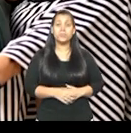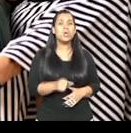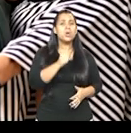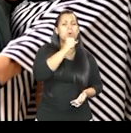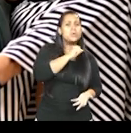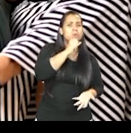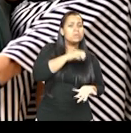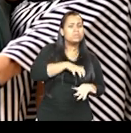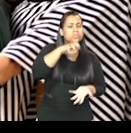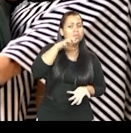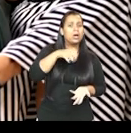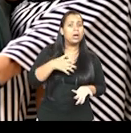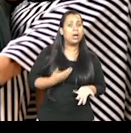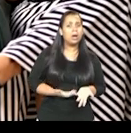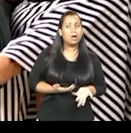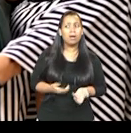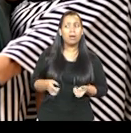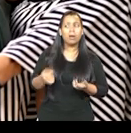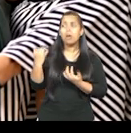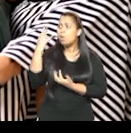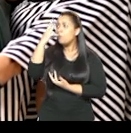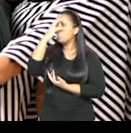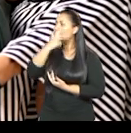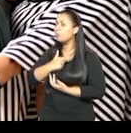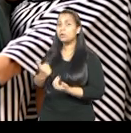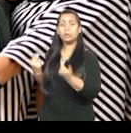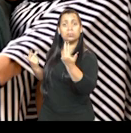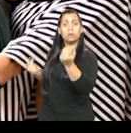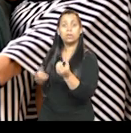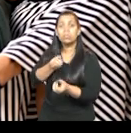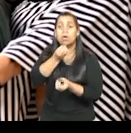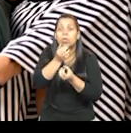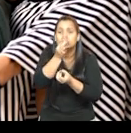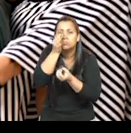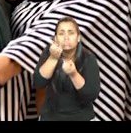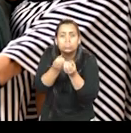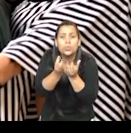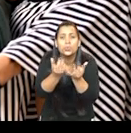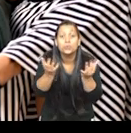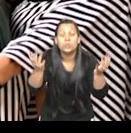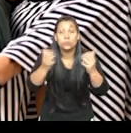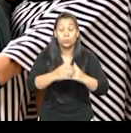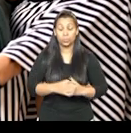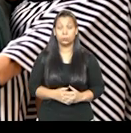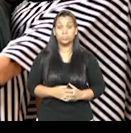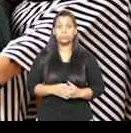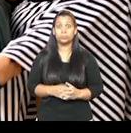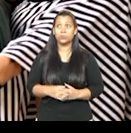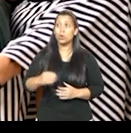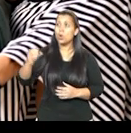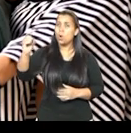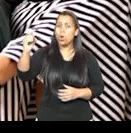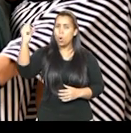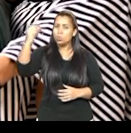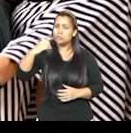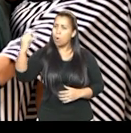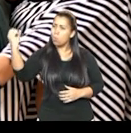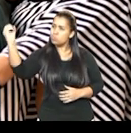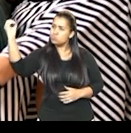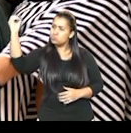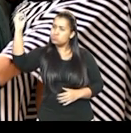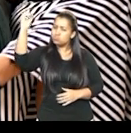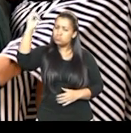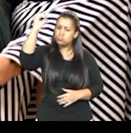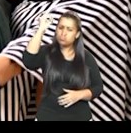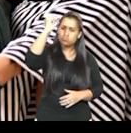matas selvagens tão belas quanto os jardins. Quando o sol se punha e a noite descia, o velhinho